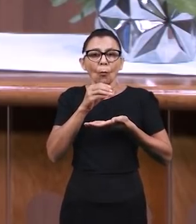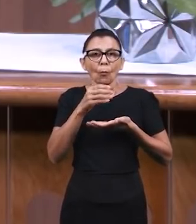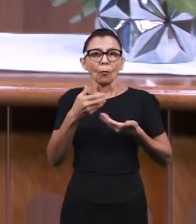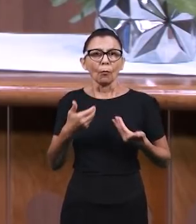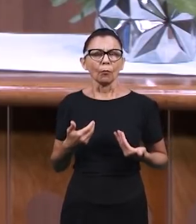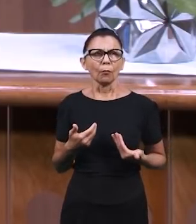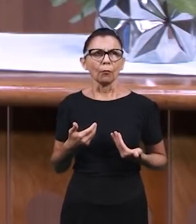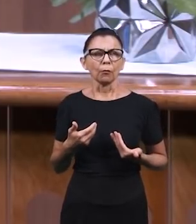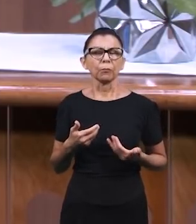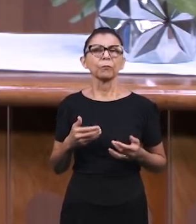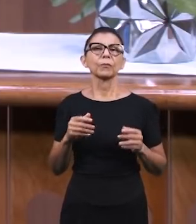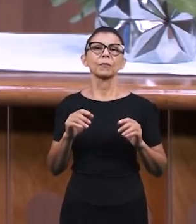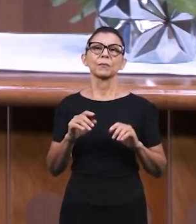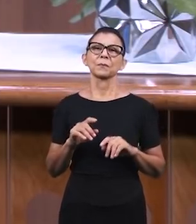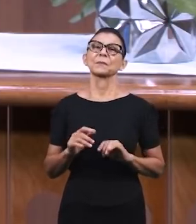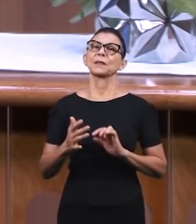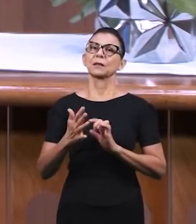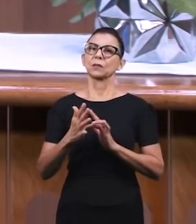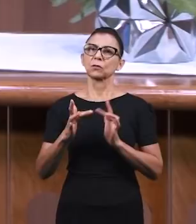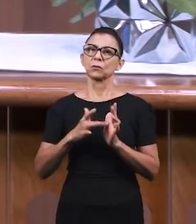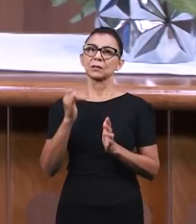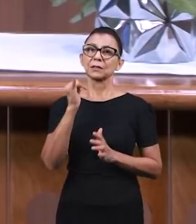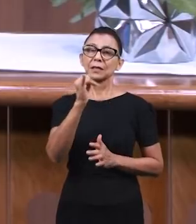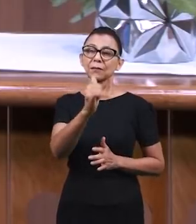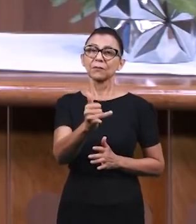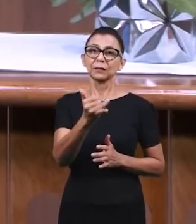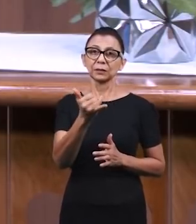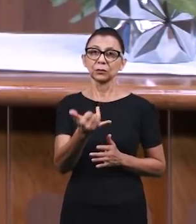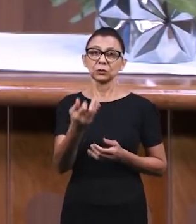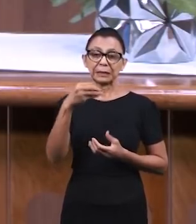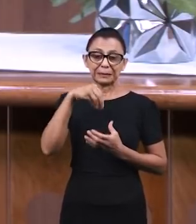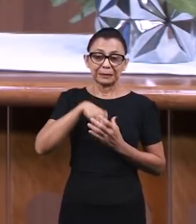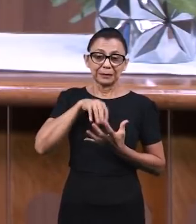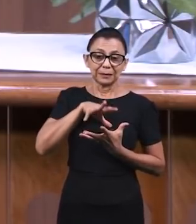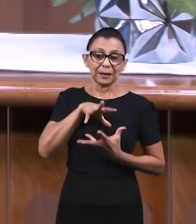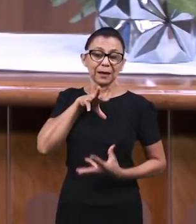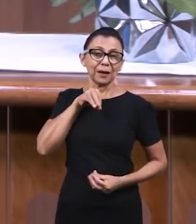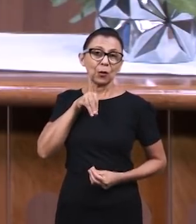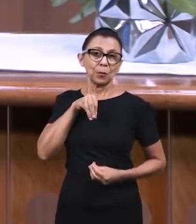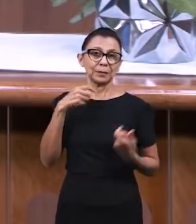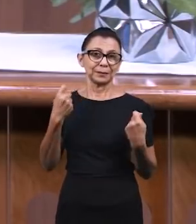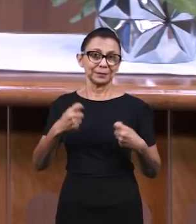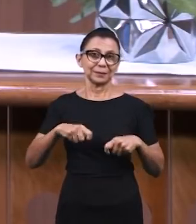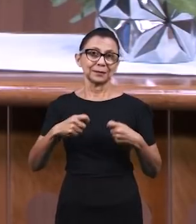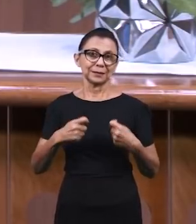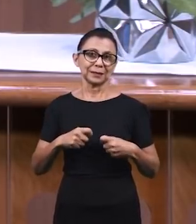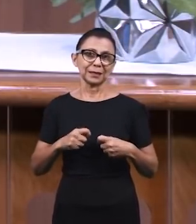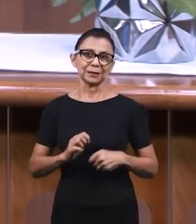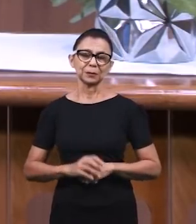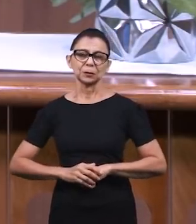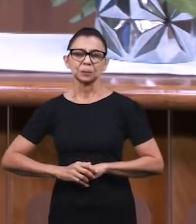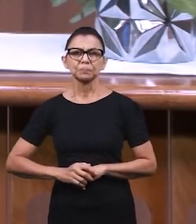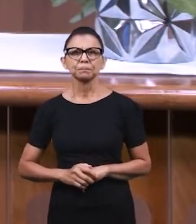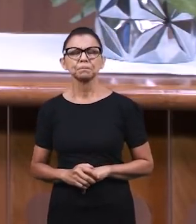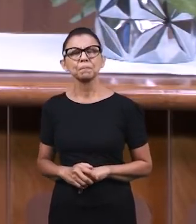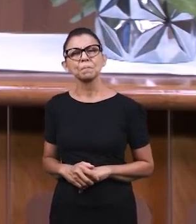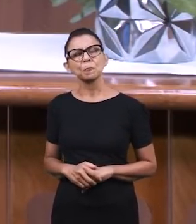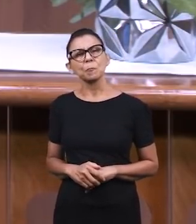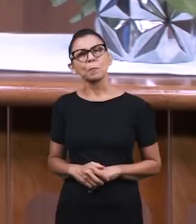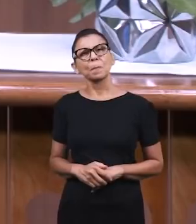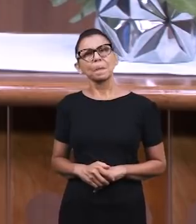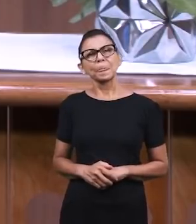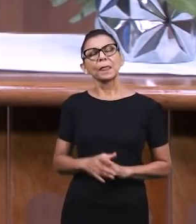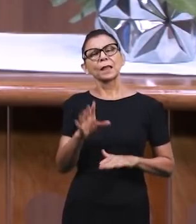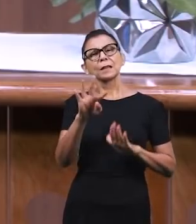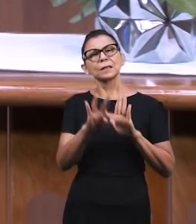falando exatamente daquilo que estava na vida, na alma do povo. Qual a aplicação